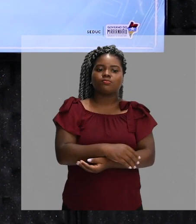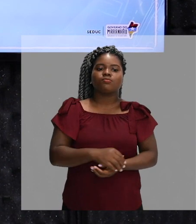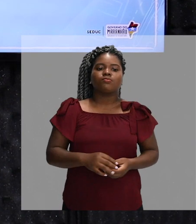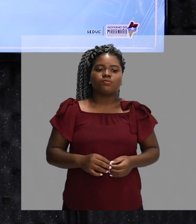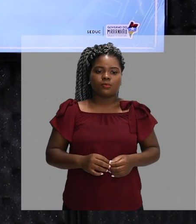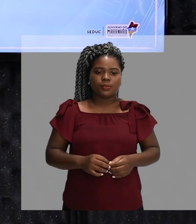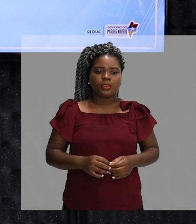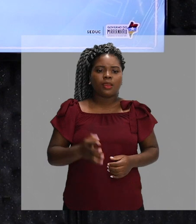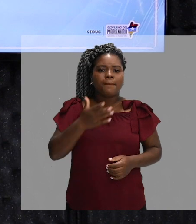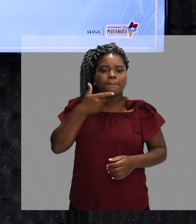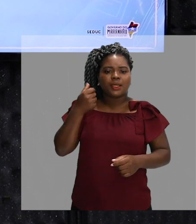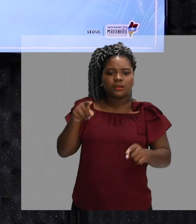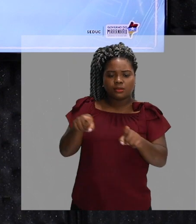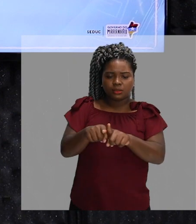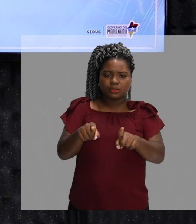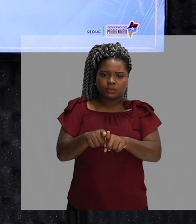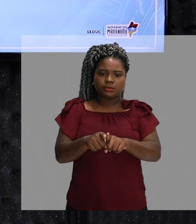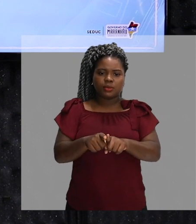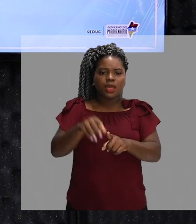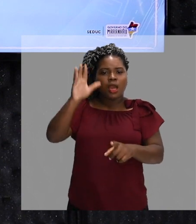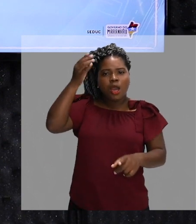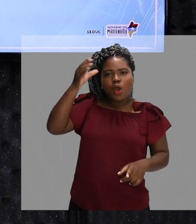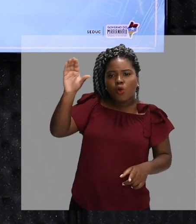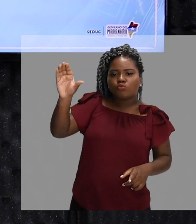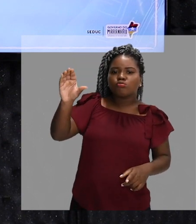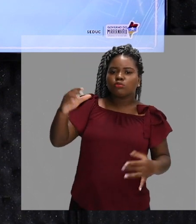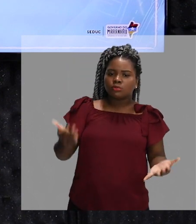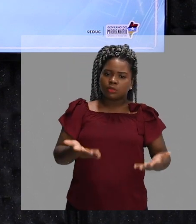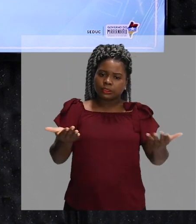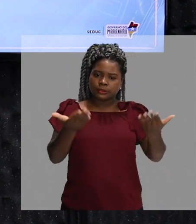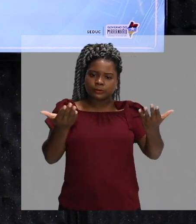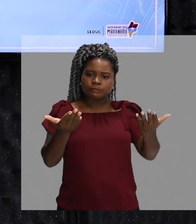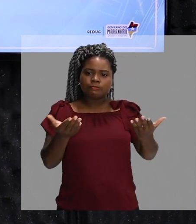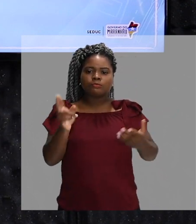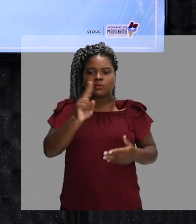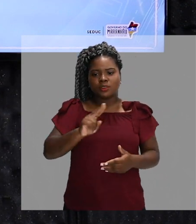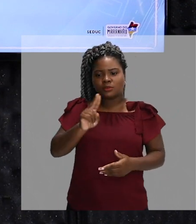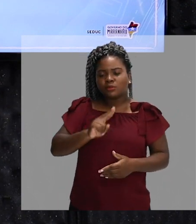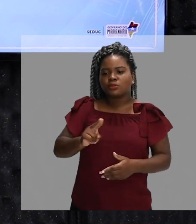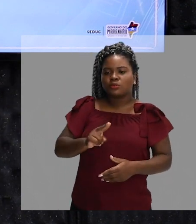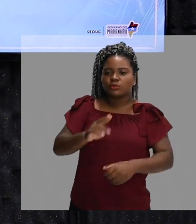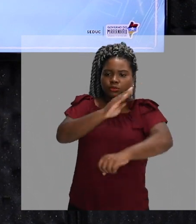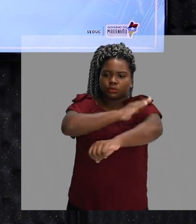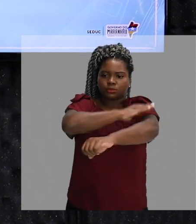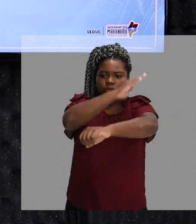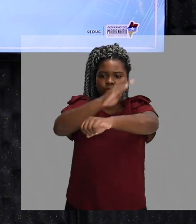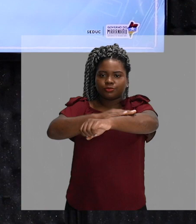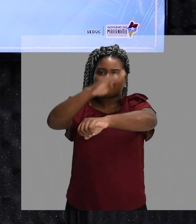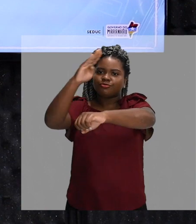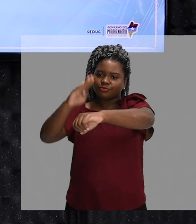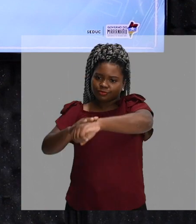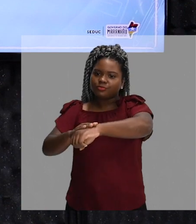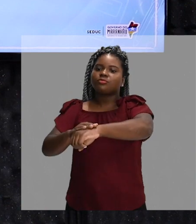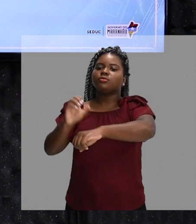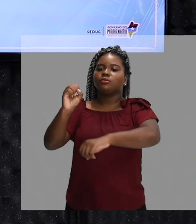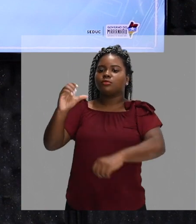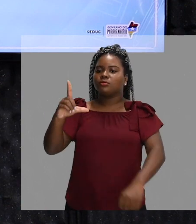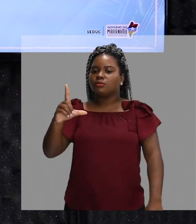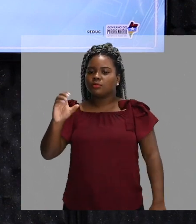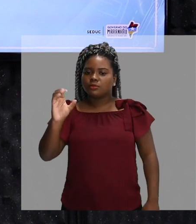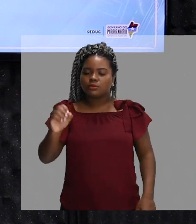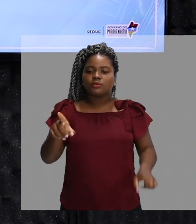manejo de culturas pelo uso de mapas de solo e de relevo. Então, mapas de solo e de